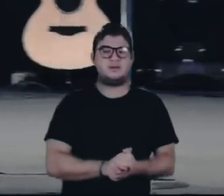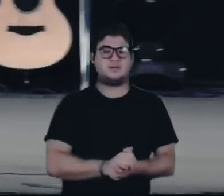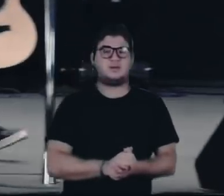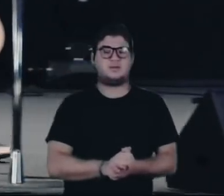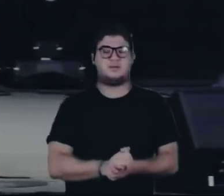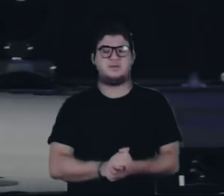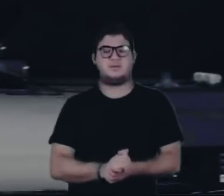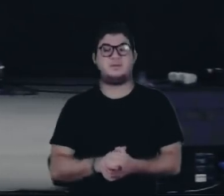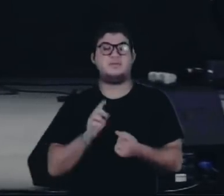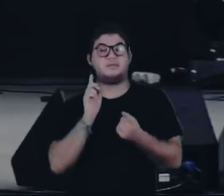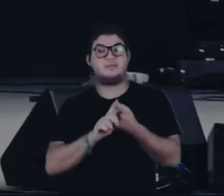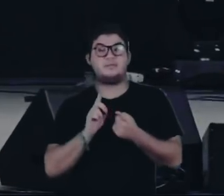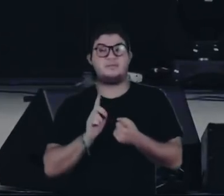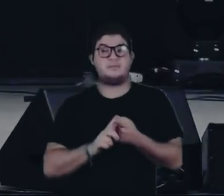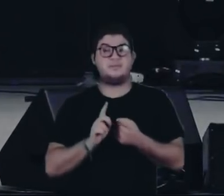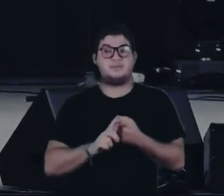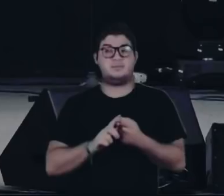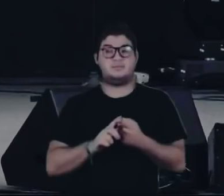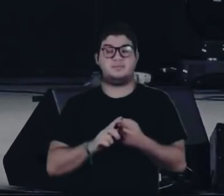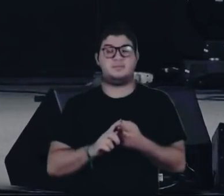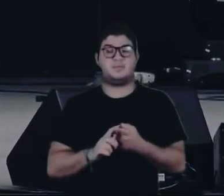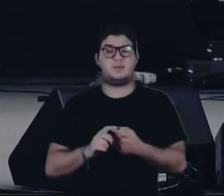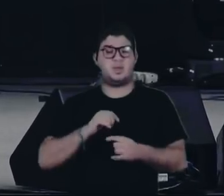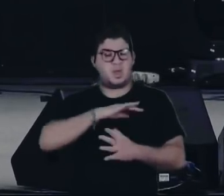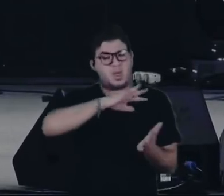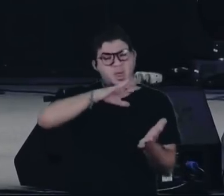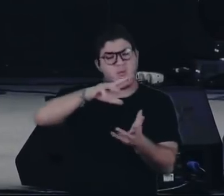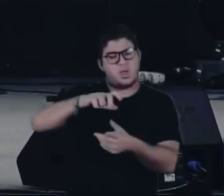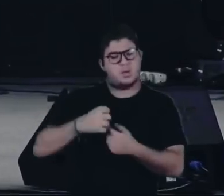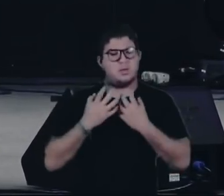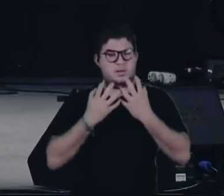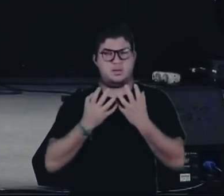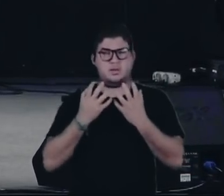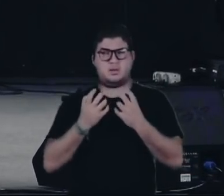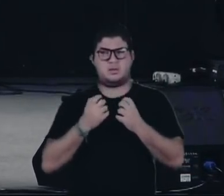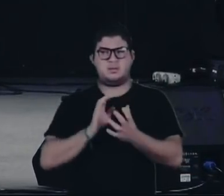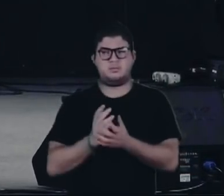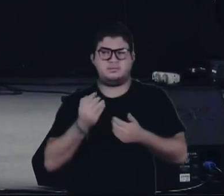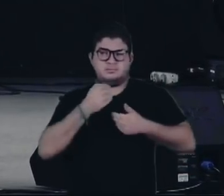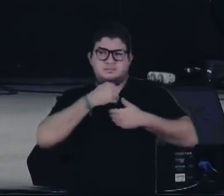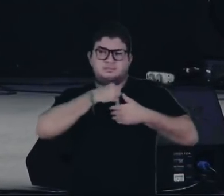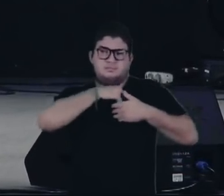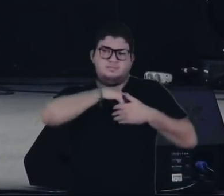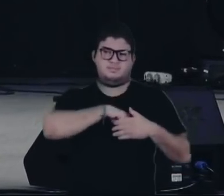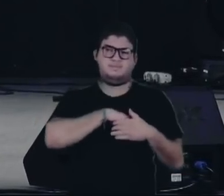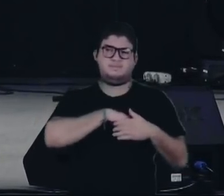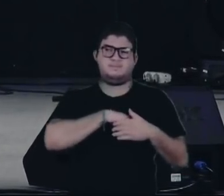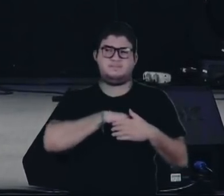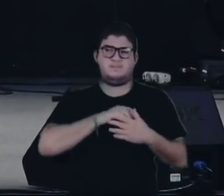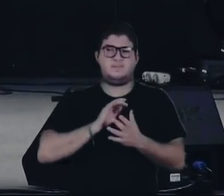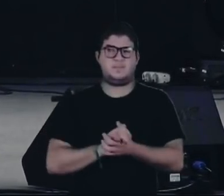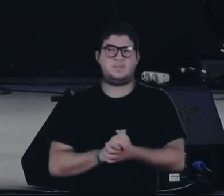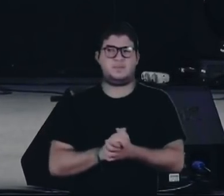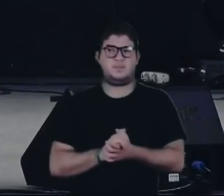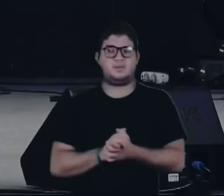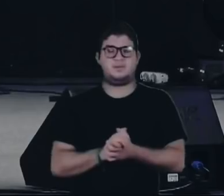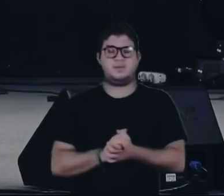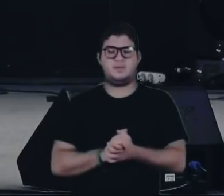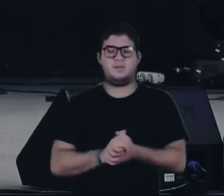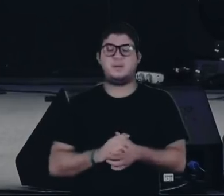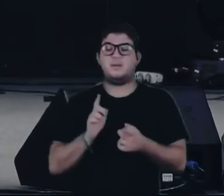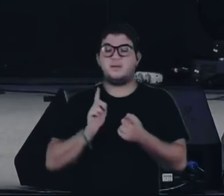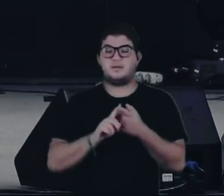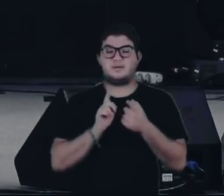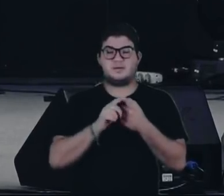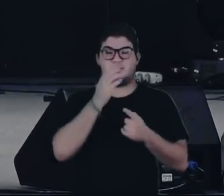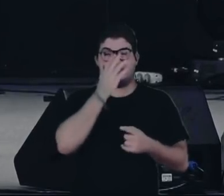Por quê? Porque é como se o mundo tentasse enraizar, inserir isso dentro do nosso coração, porque a